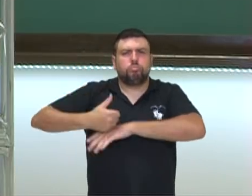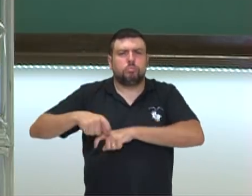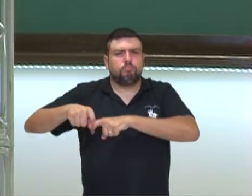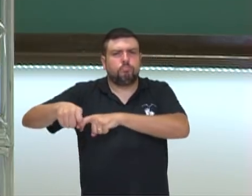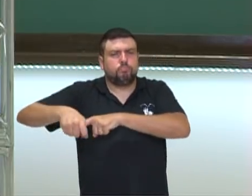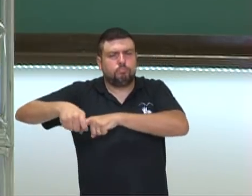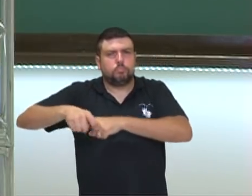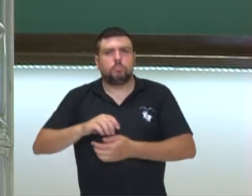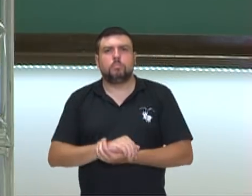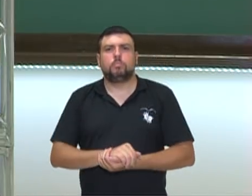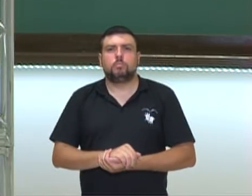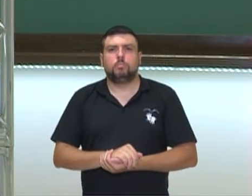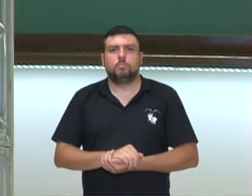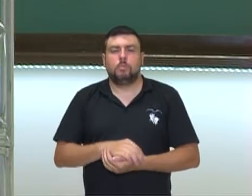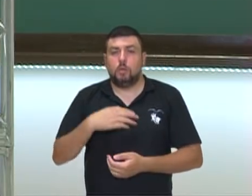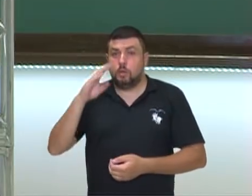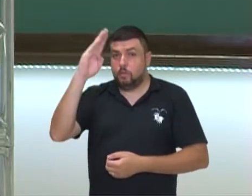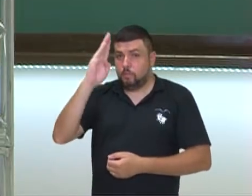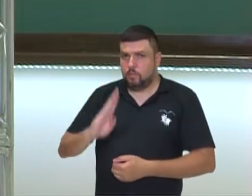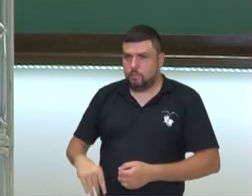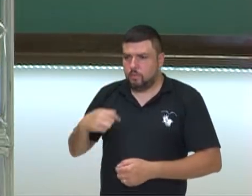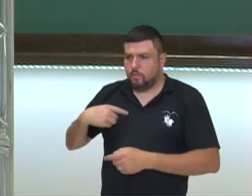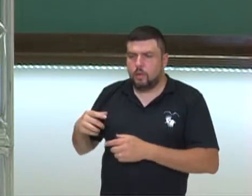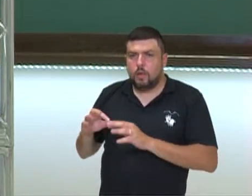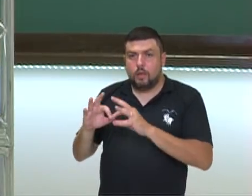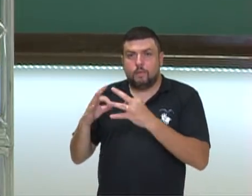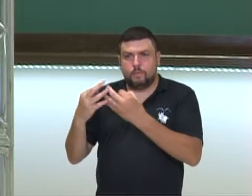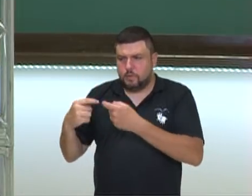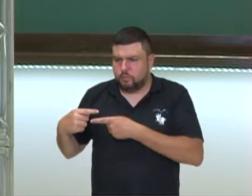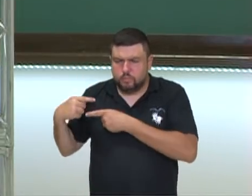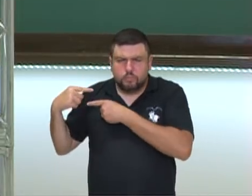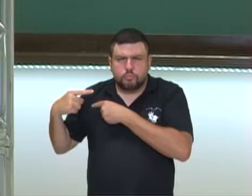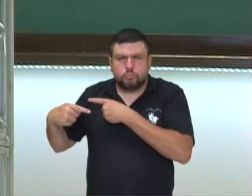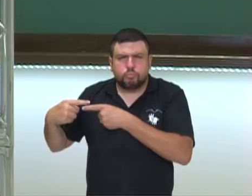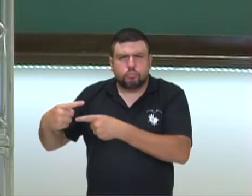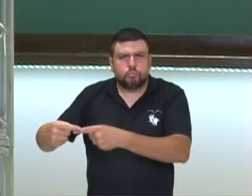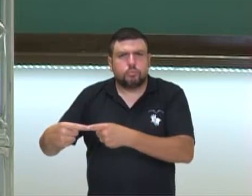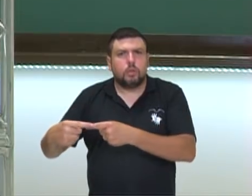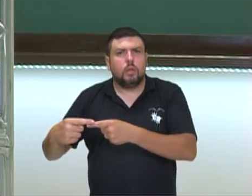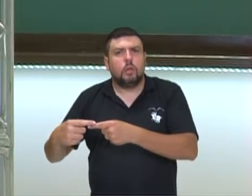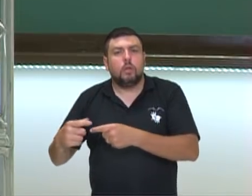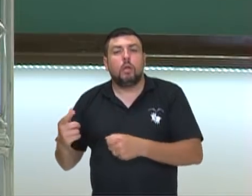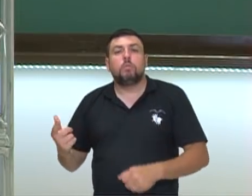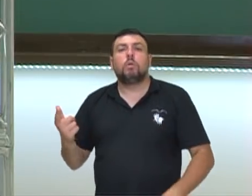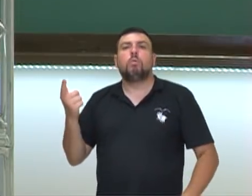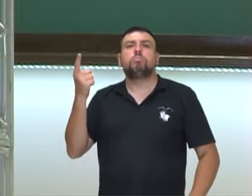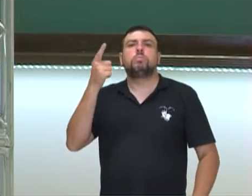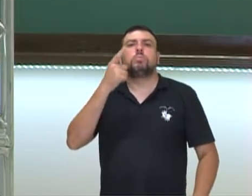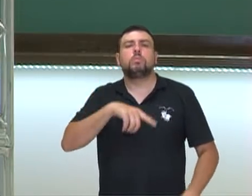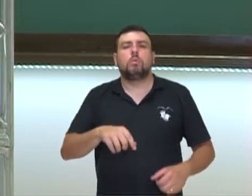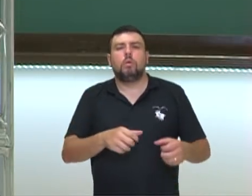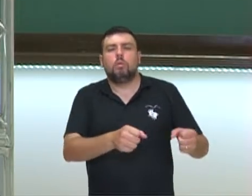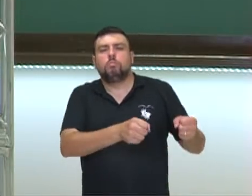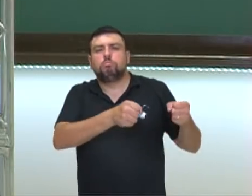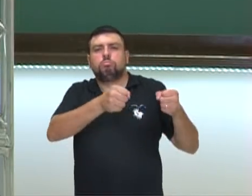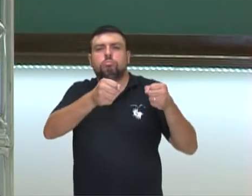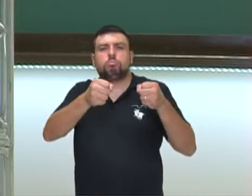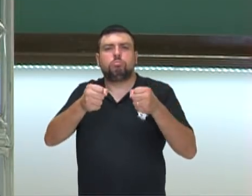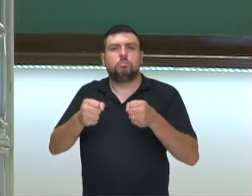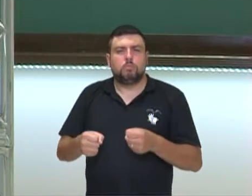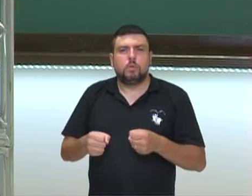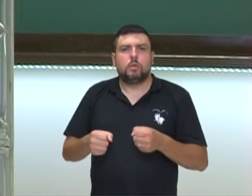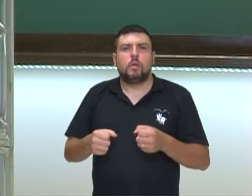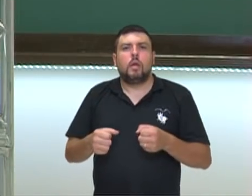grandes fazendeiros, membros dessas famílias mais ricas de grandes fazendeiros, tomaram o poder para si em